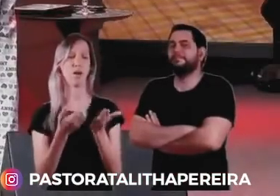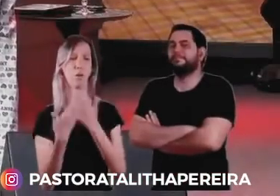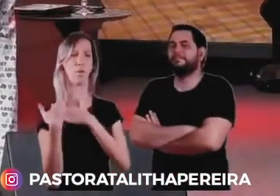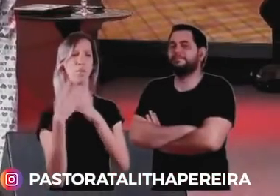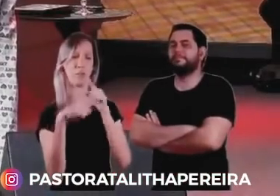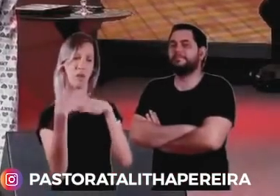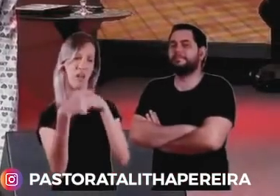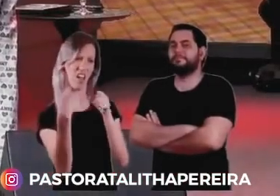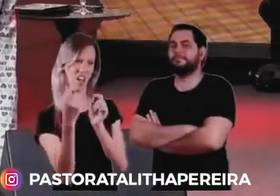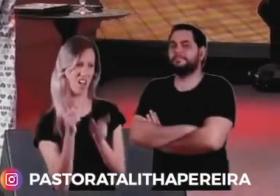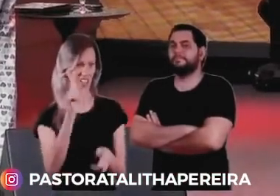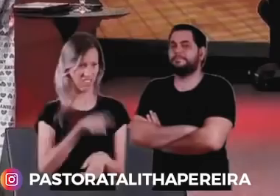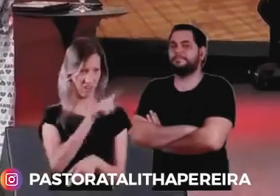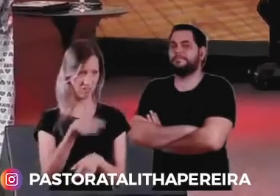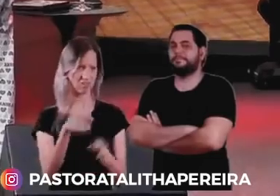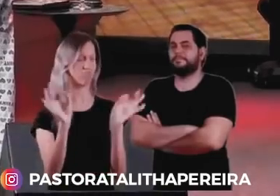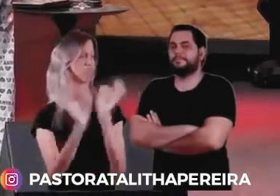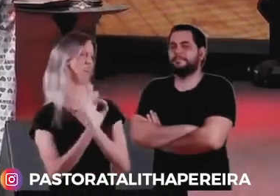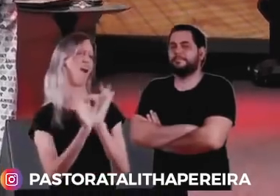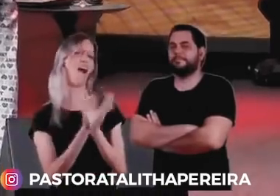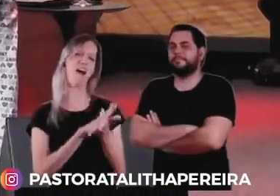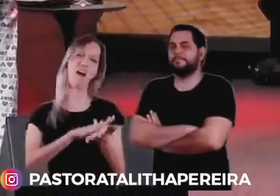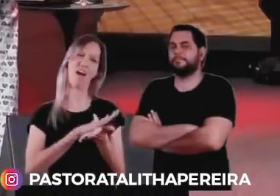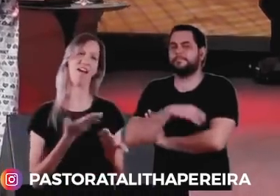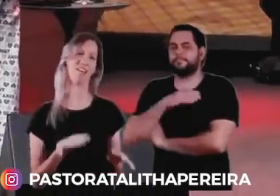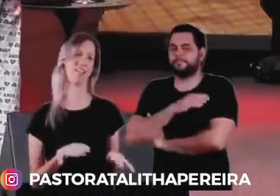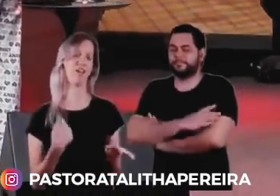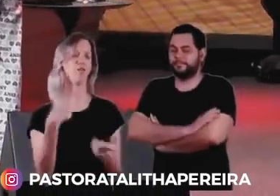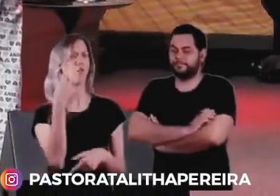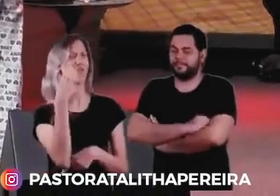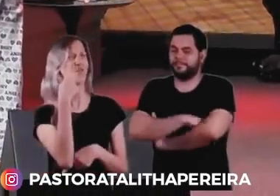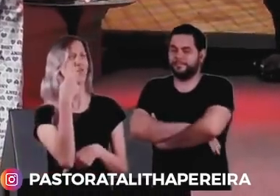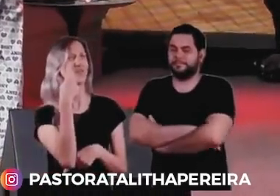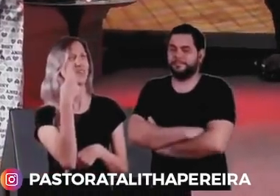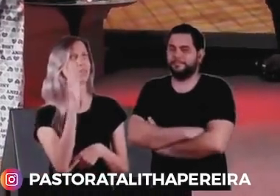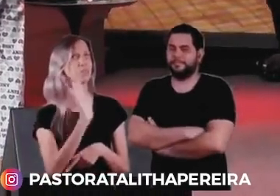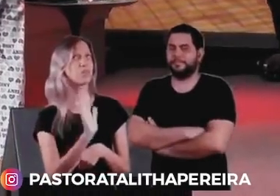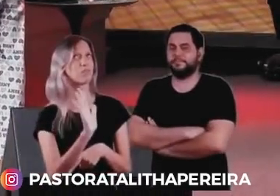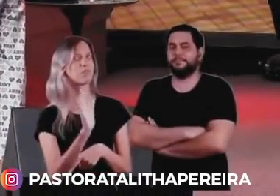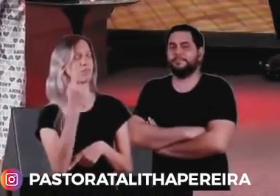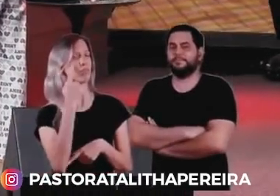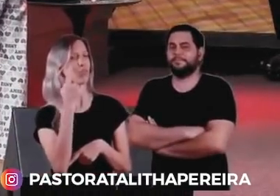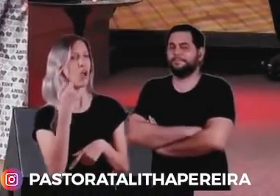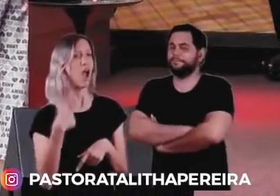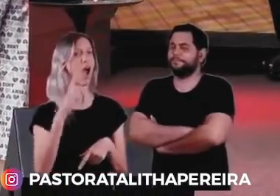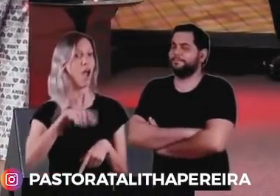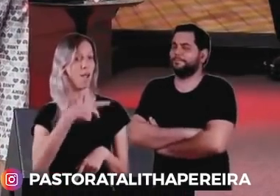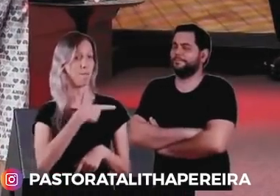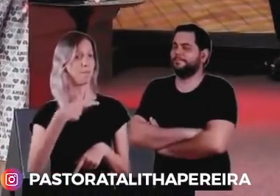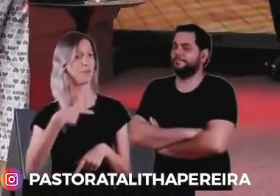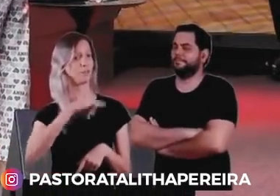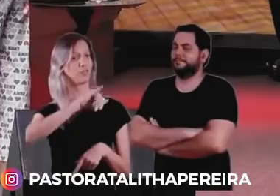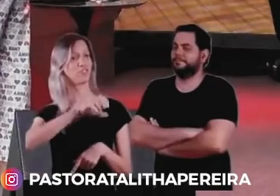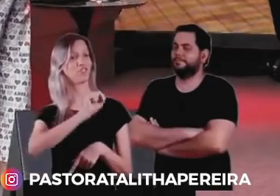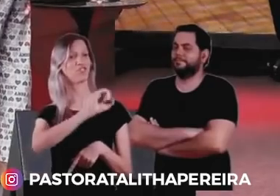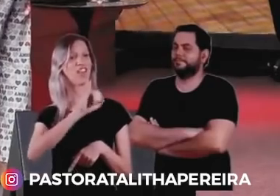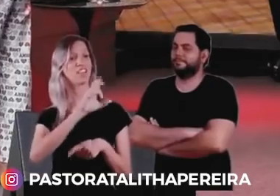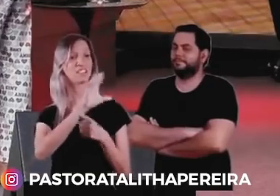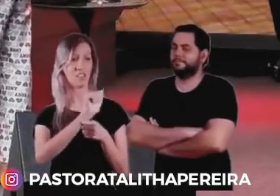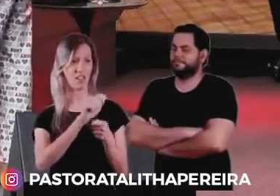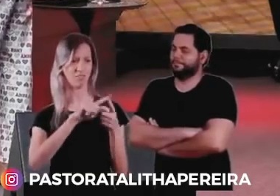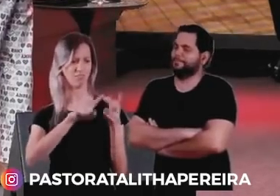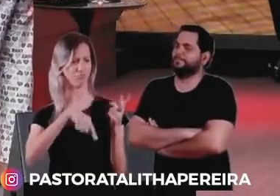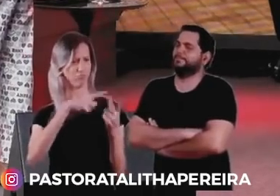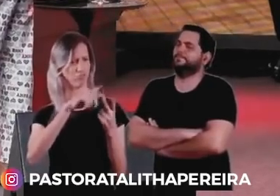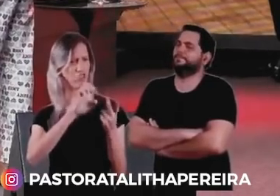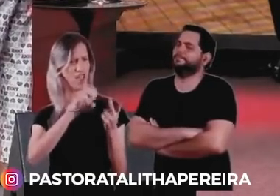desmarca por nada, né? E eu já marquei, deixa eu ver com quem foi mesmo? Sim, ah, foi com a pastora Jéssica, a pastora Jeane